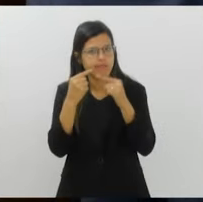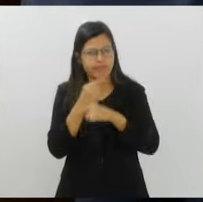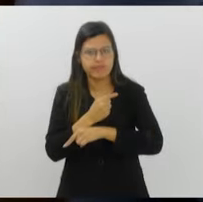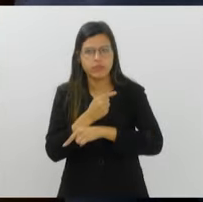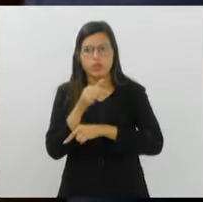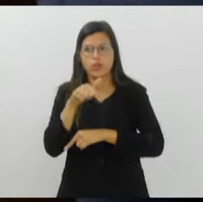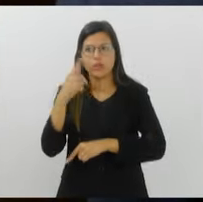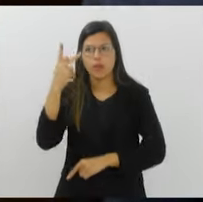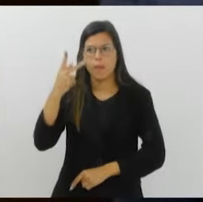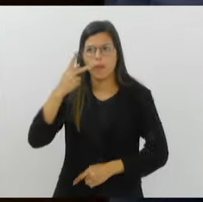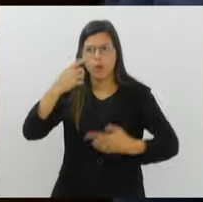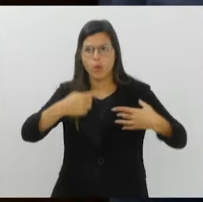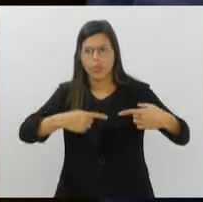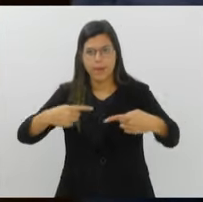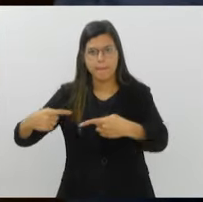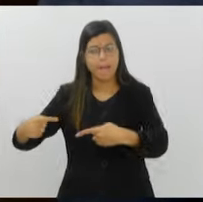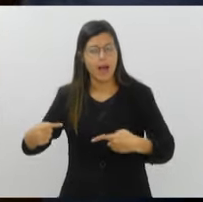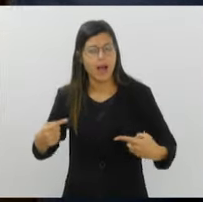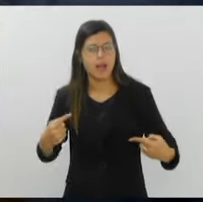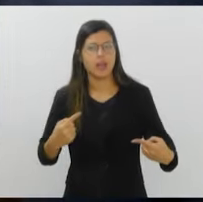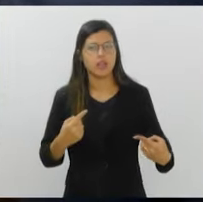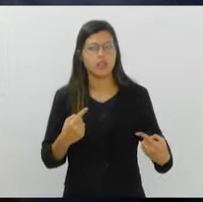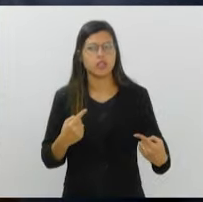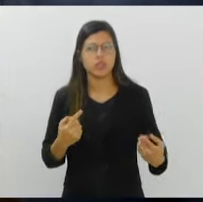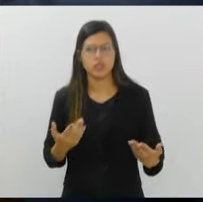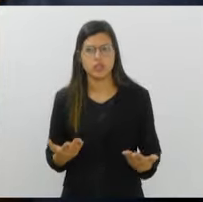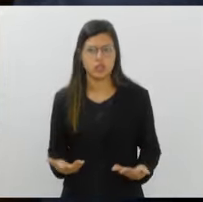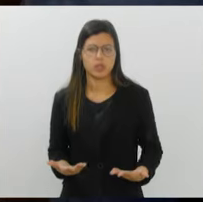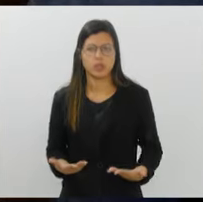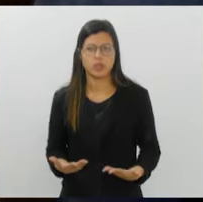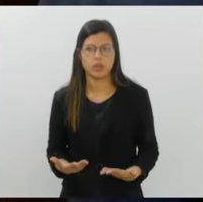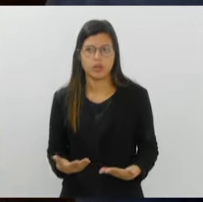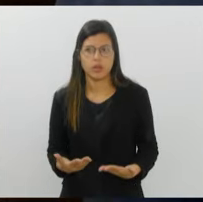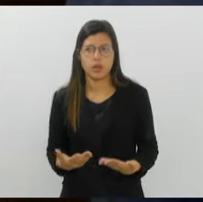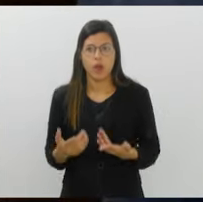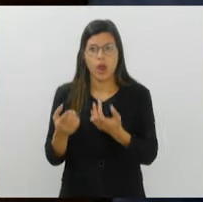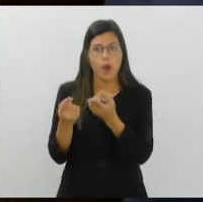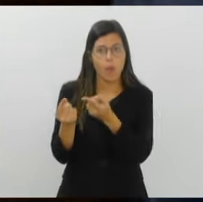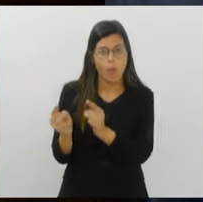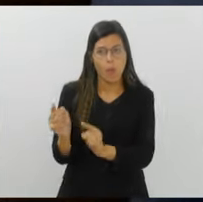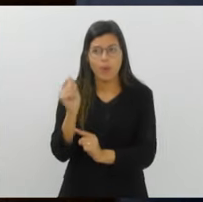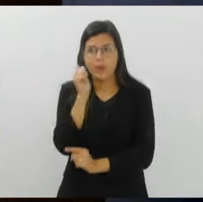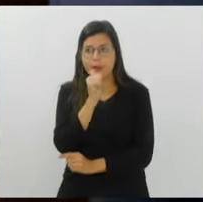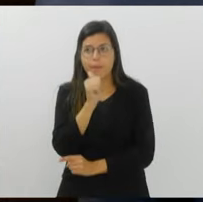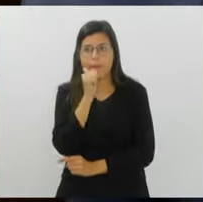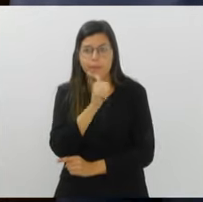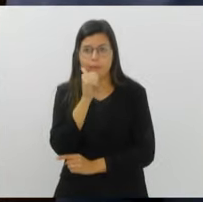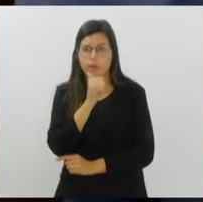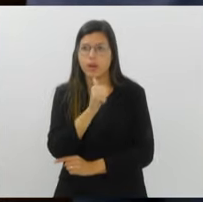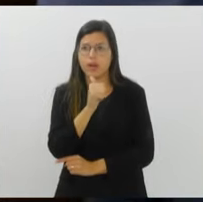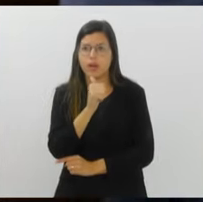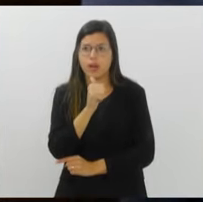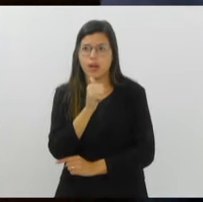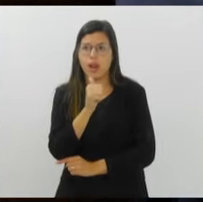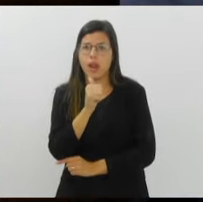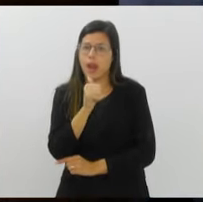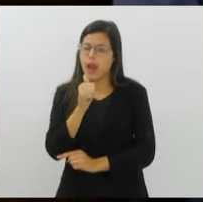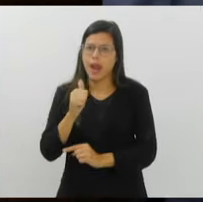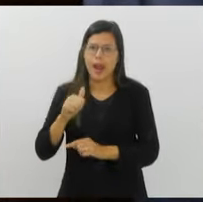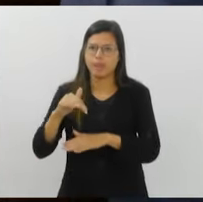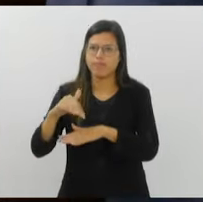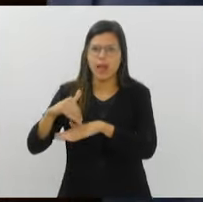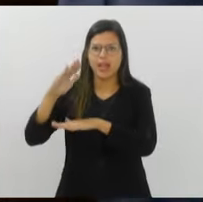política, o debate, quando é... contra as mulheres, ele passa do plano